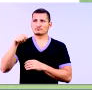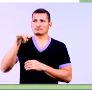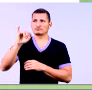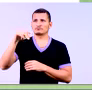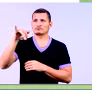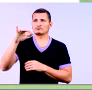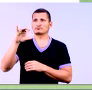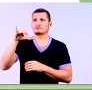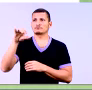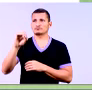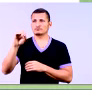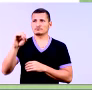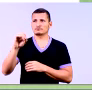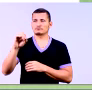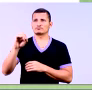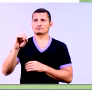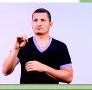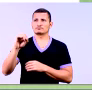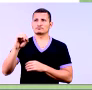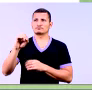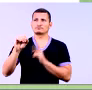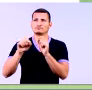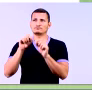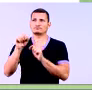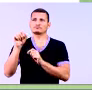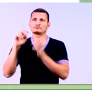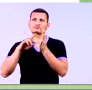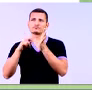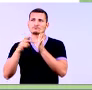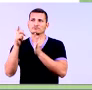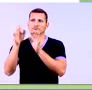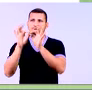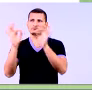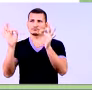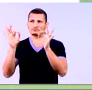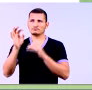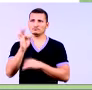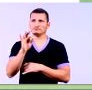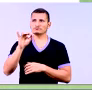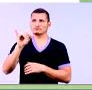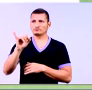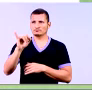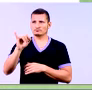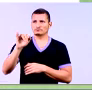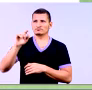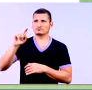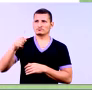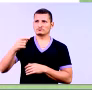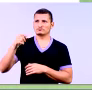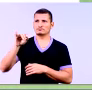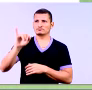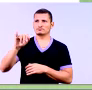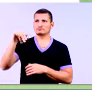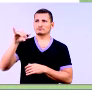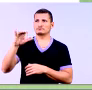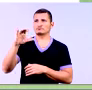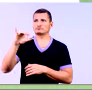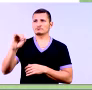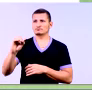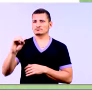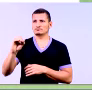início. Então, o que quer dizer essa linha? T1 registra a transação